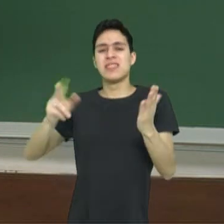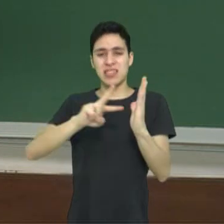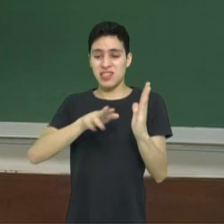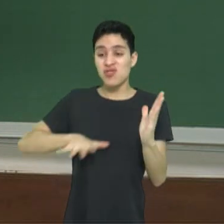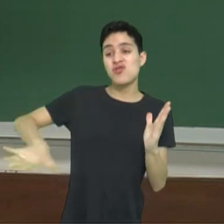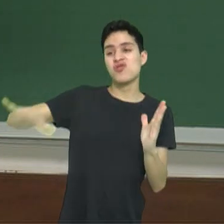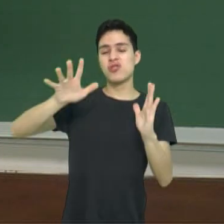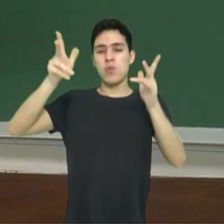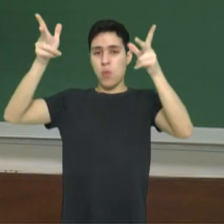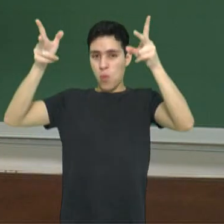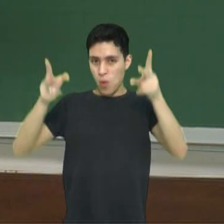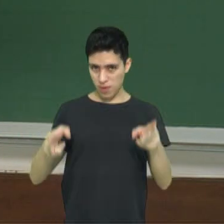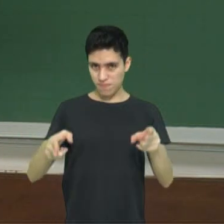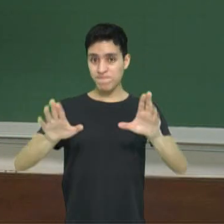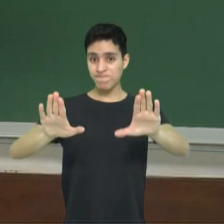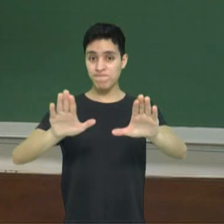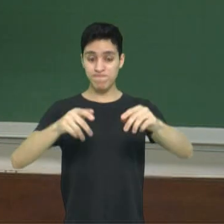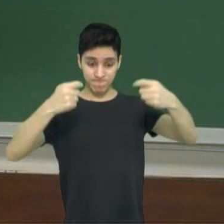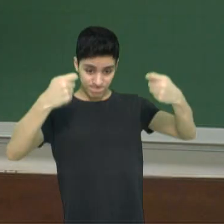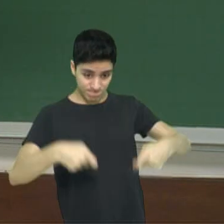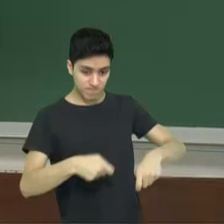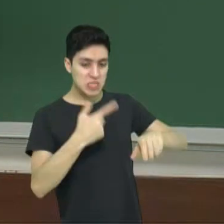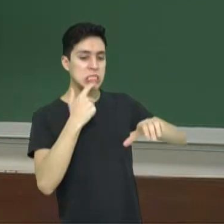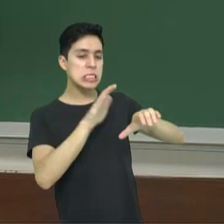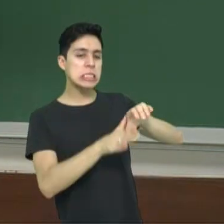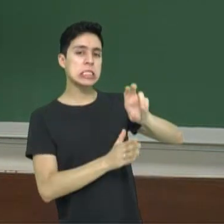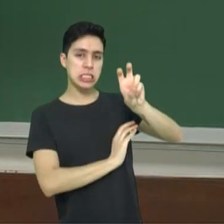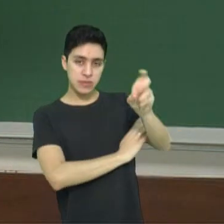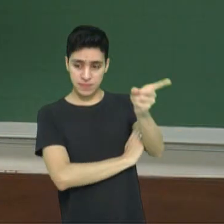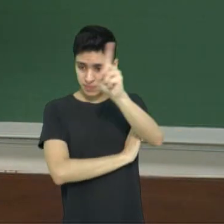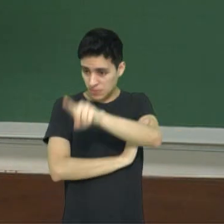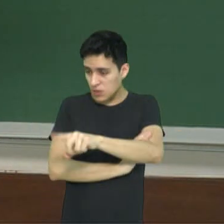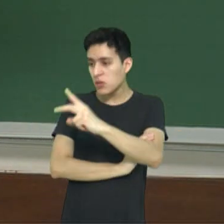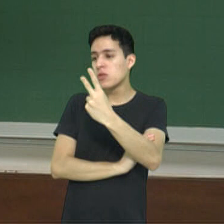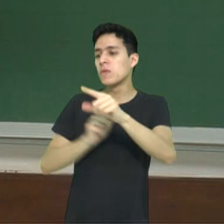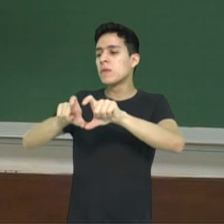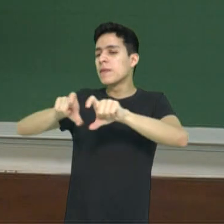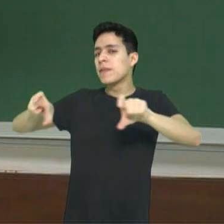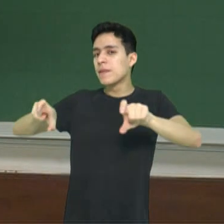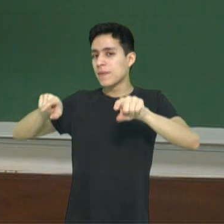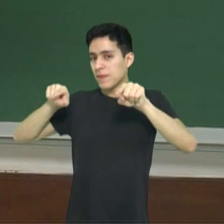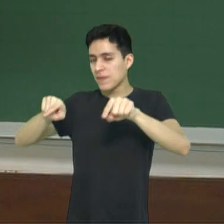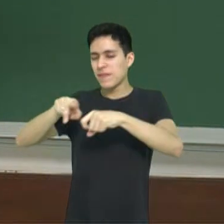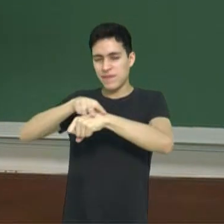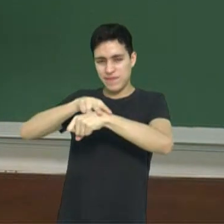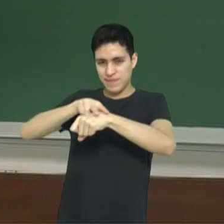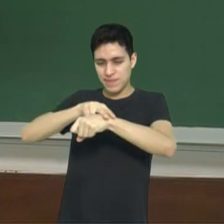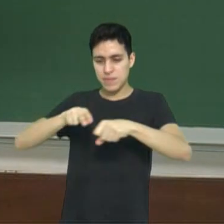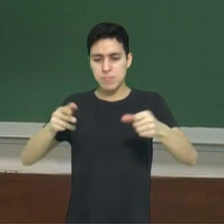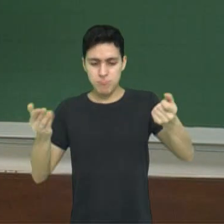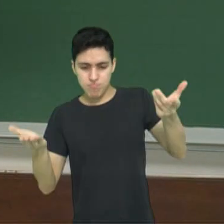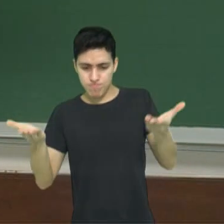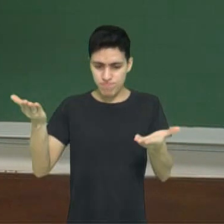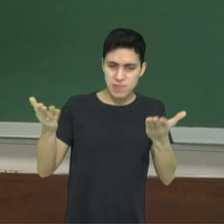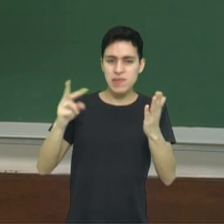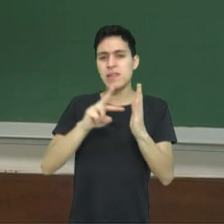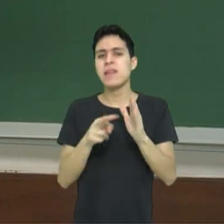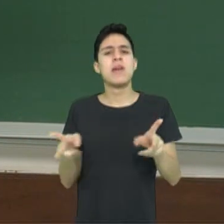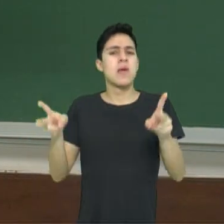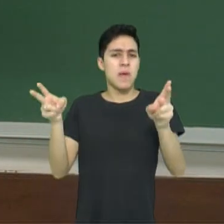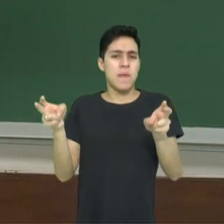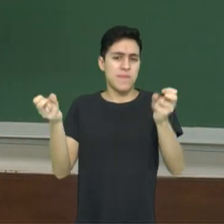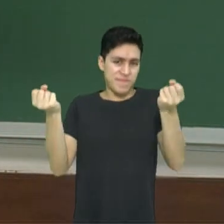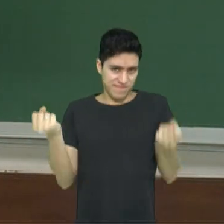igual, ok? Eu preciso de 5 tomates de um lado e 2 pepinos do outro. Então, se está em equilíbrio, significa que é